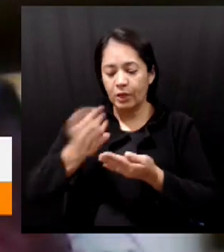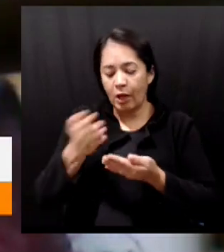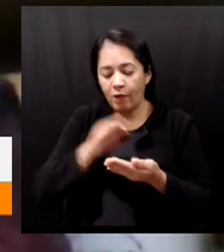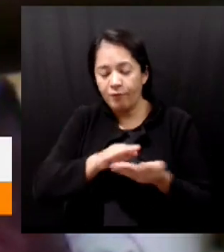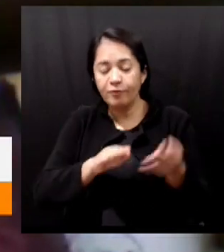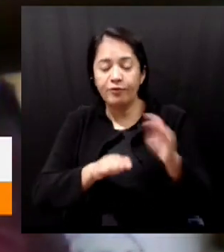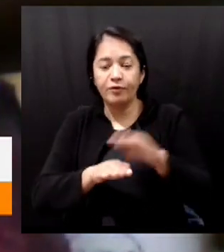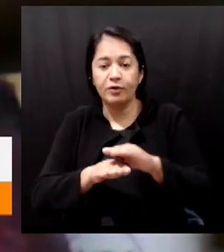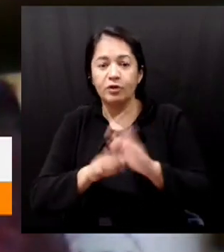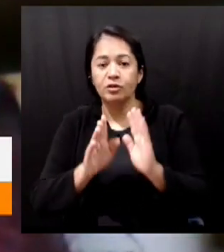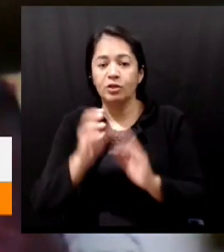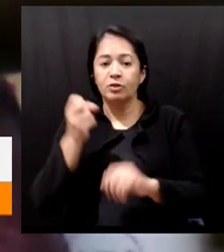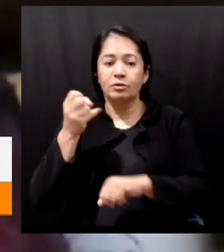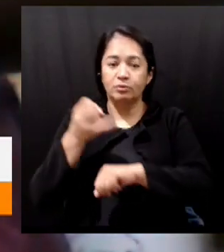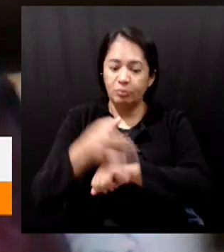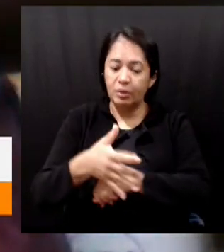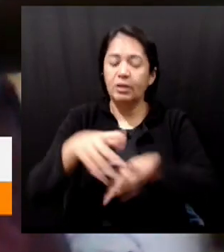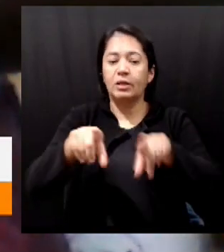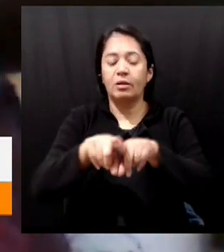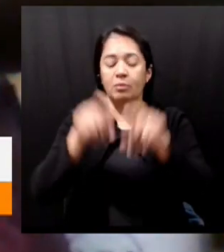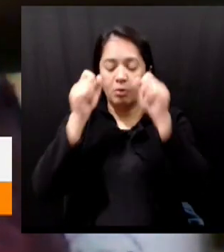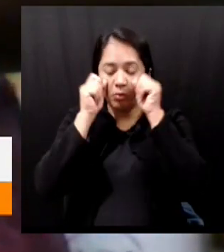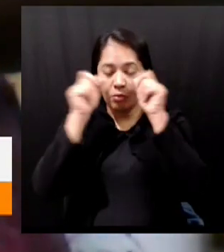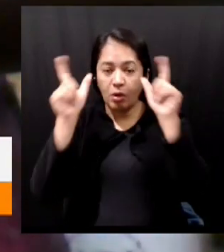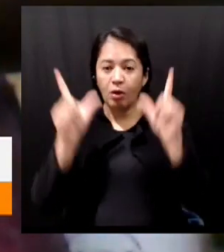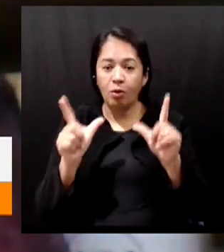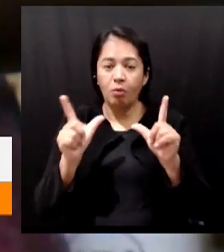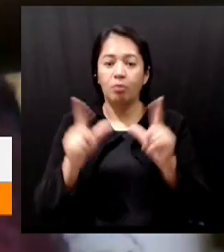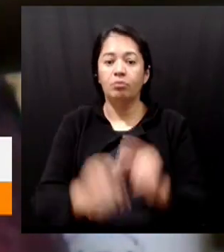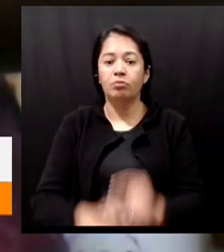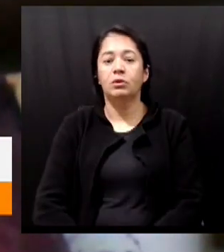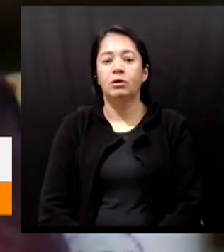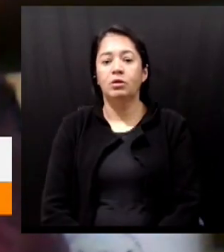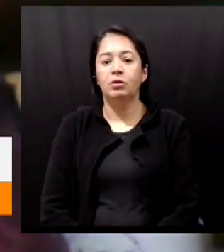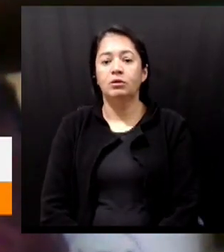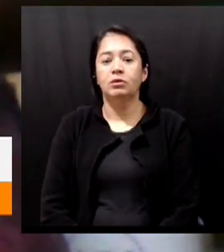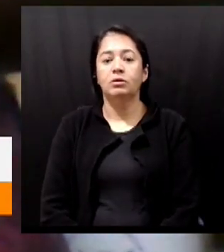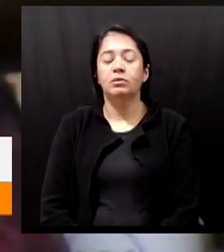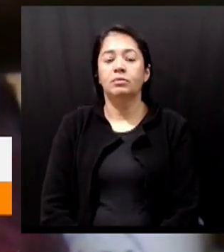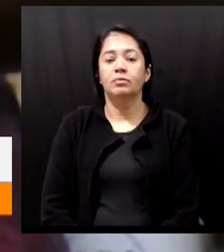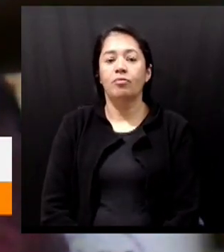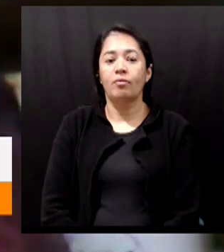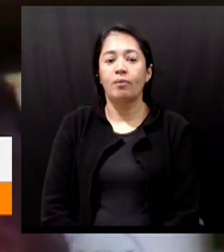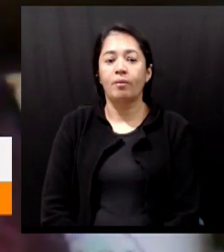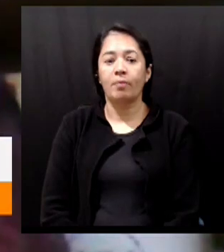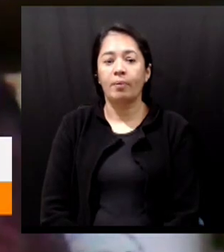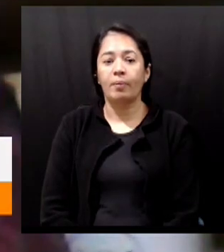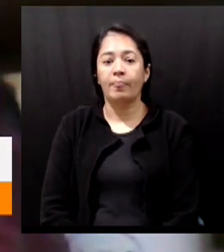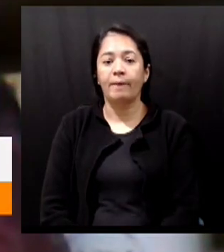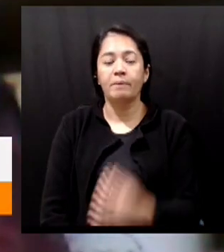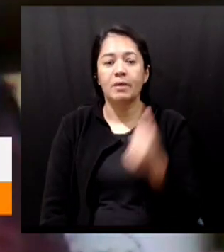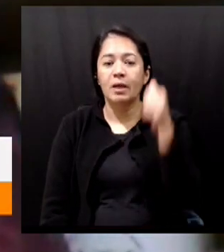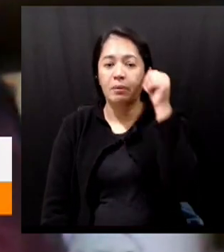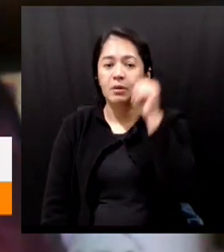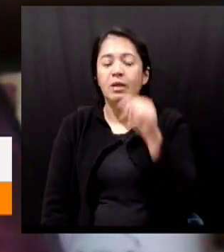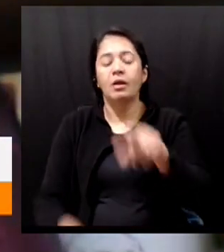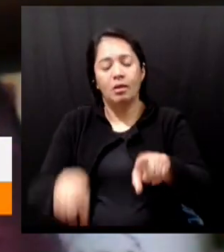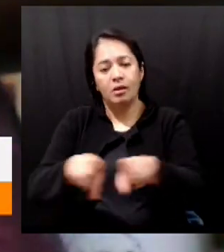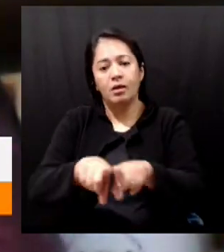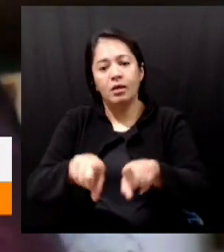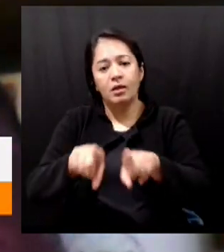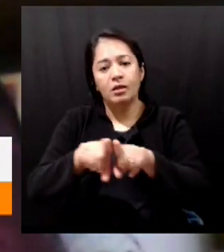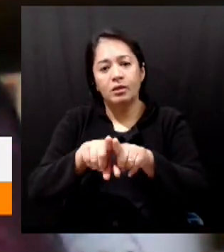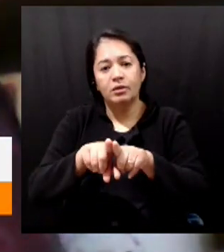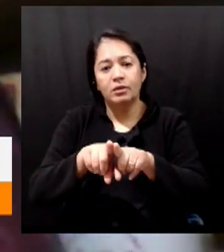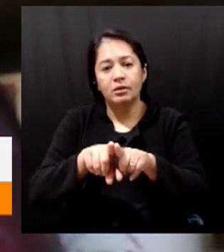madrugada também acordado, para que a mulher tenha um pouco de cuidado com